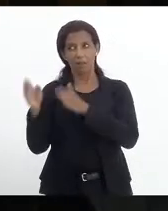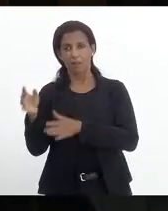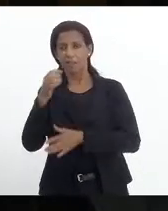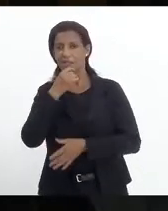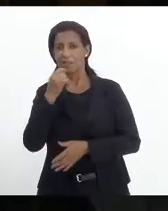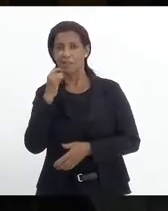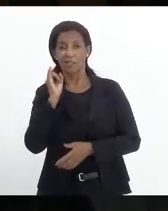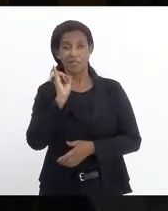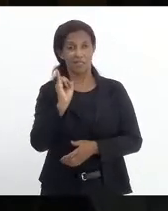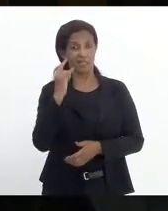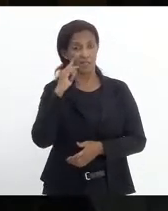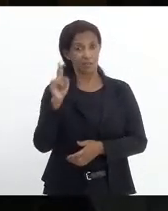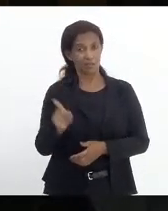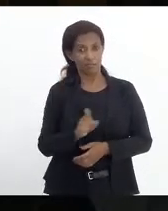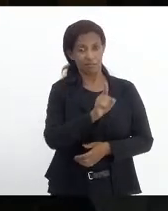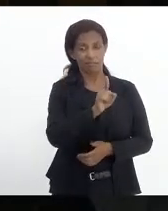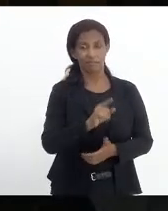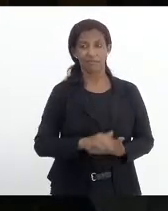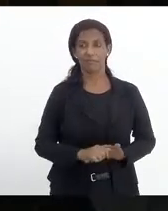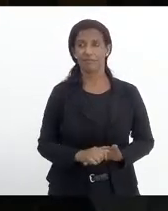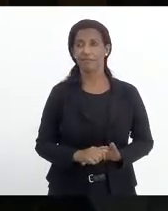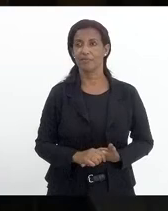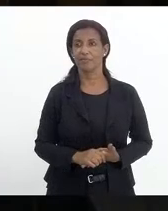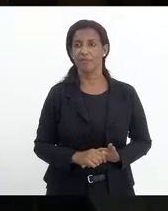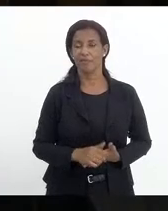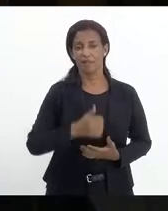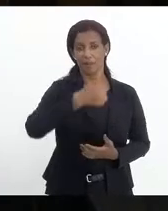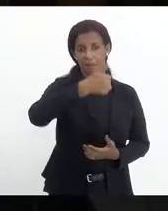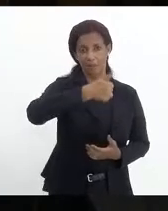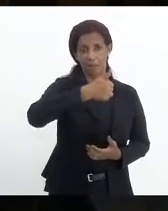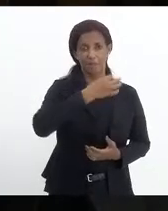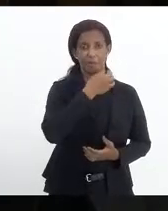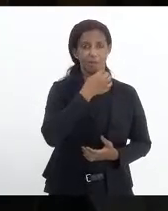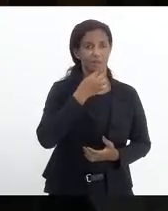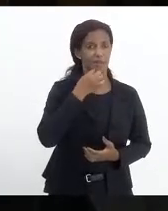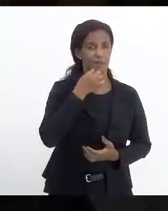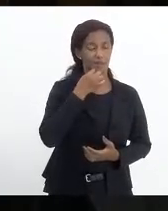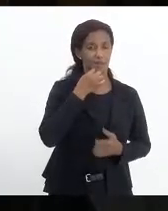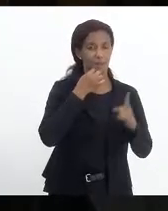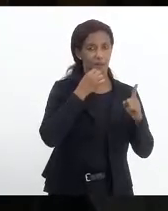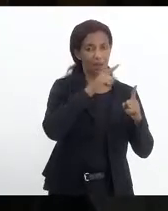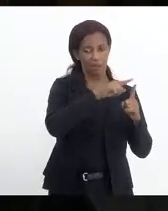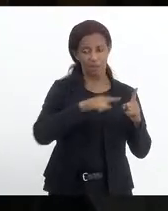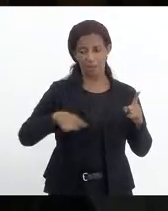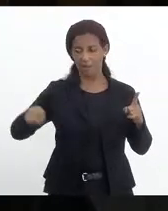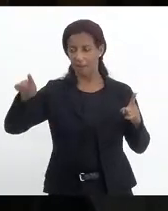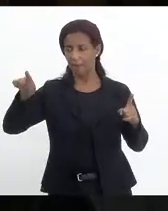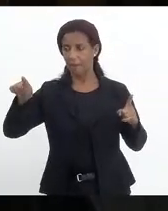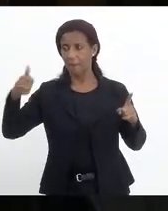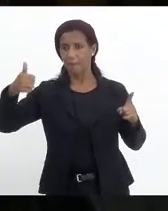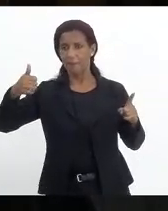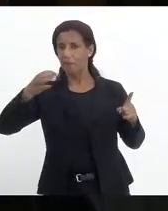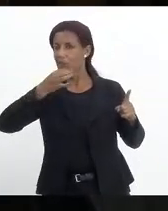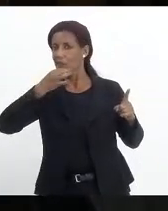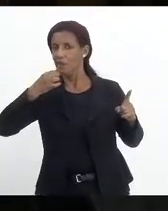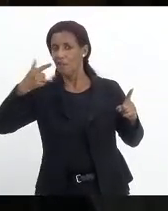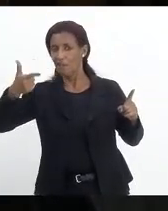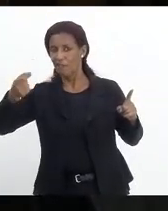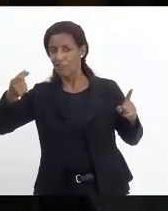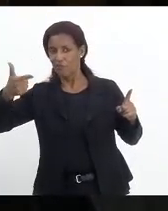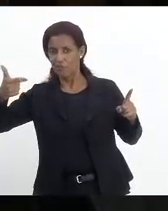se eu pegar se eu pegar de primeiro de setembro aparecimento de Setembro ele